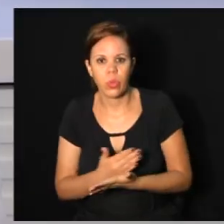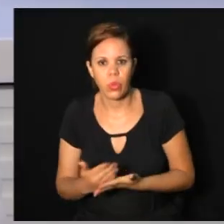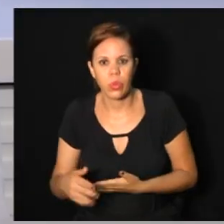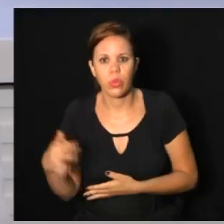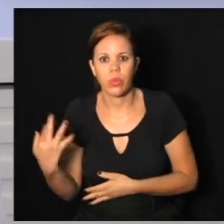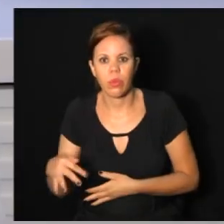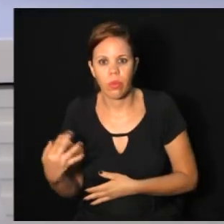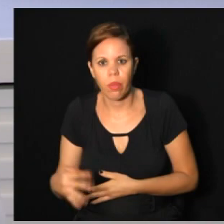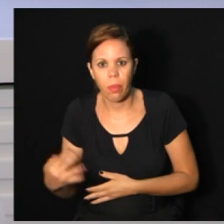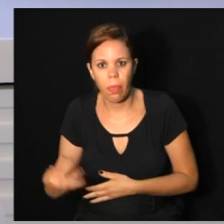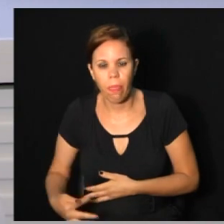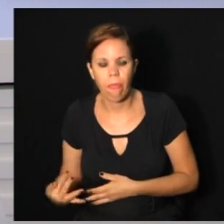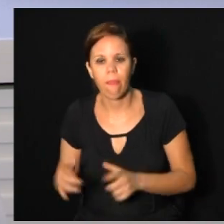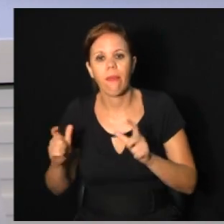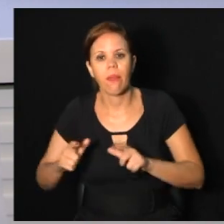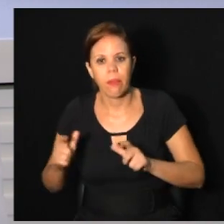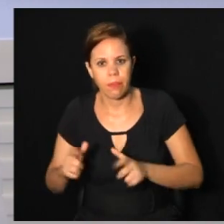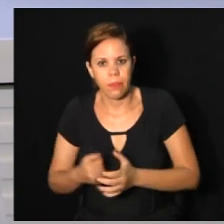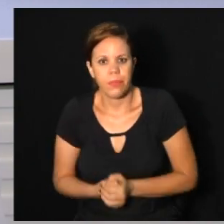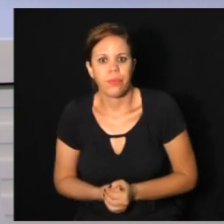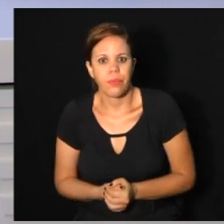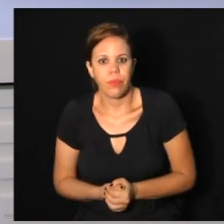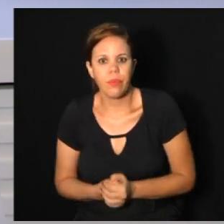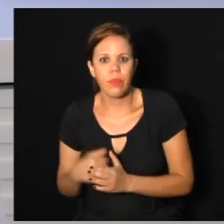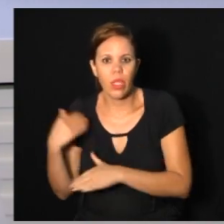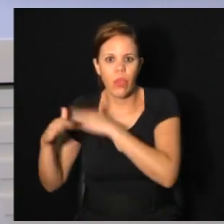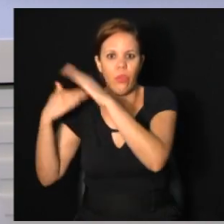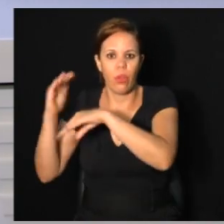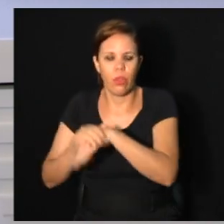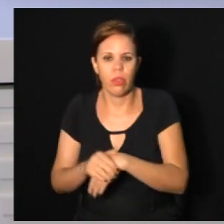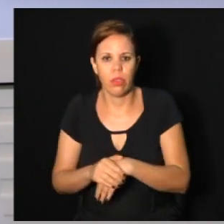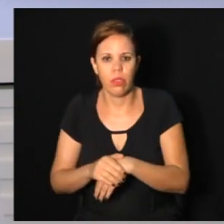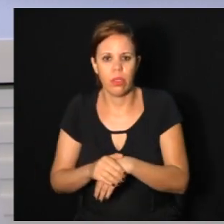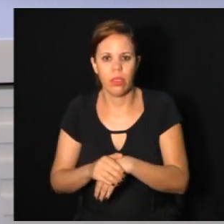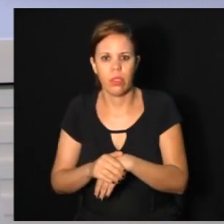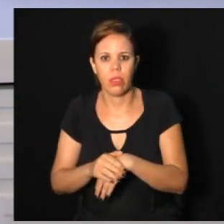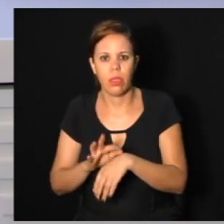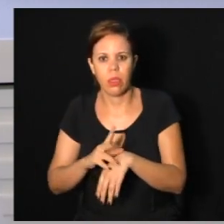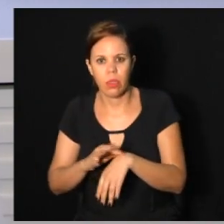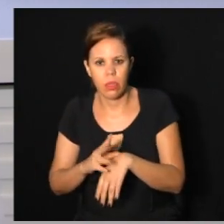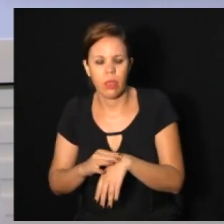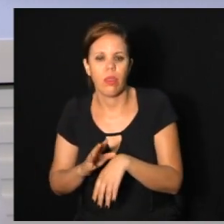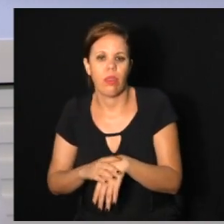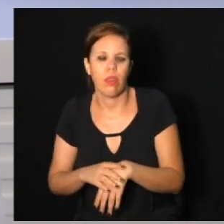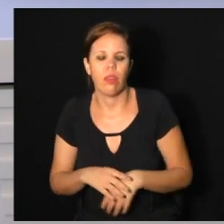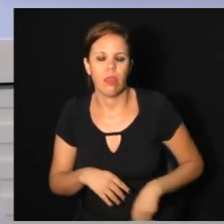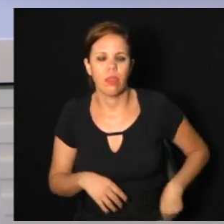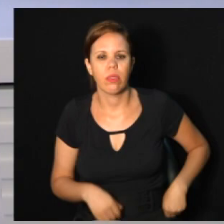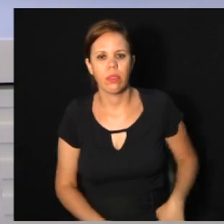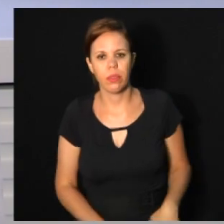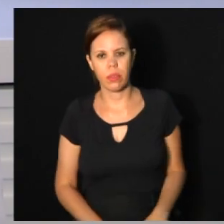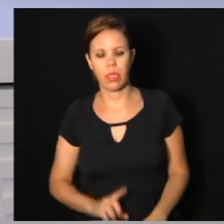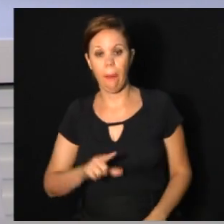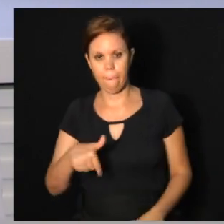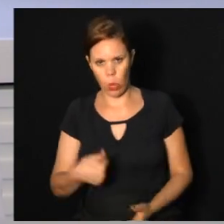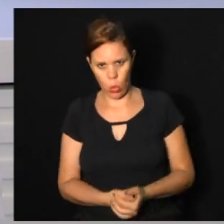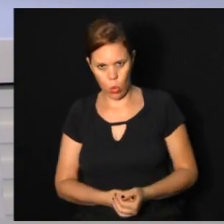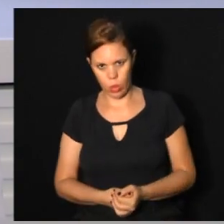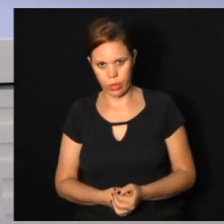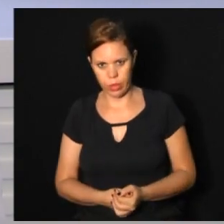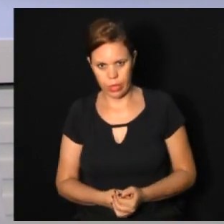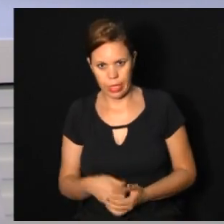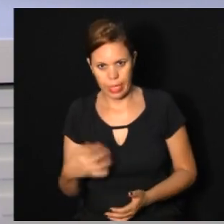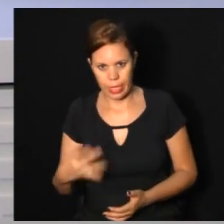dor, um incômodo no local e que evolui para algumas lesões de pele tipo bolinhas. E depois essa